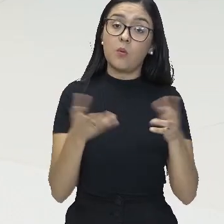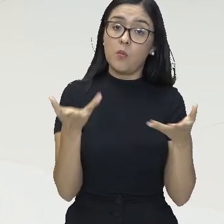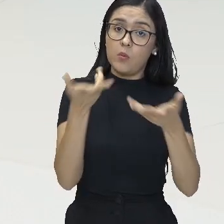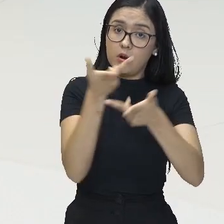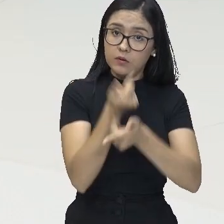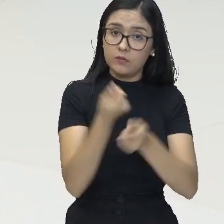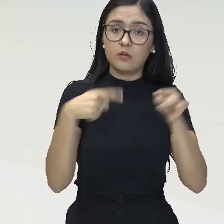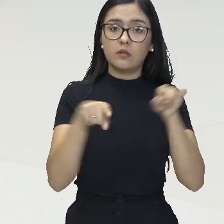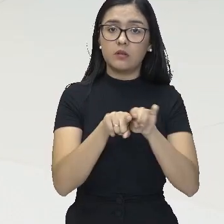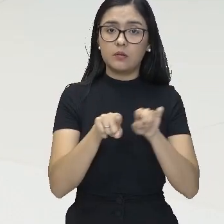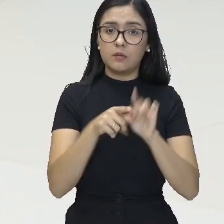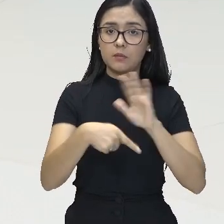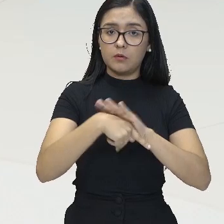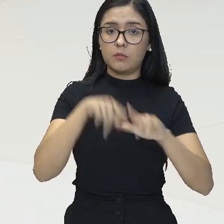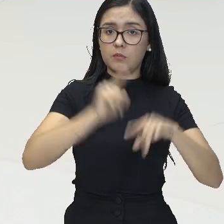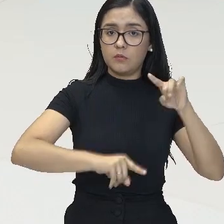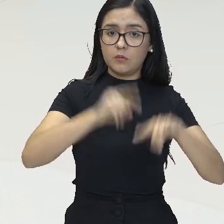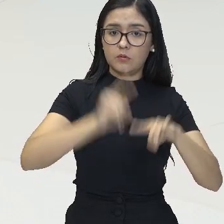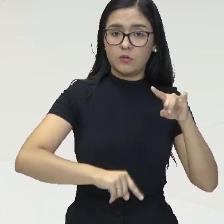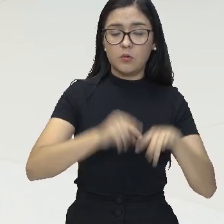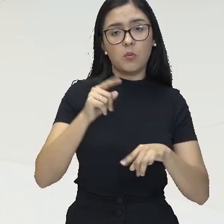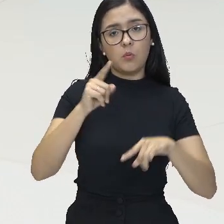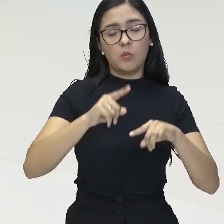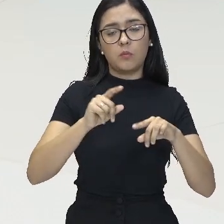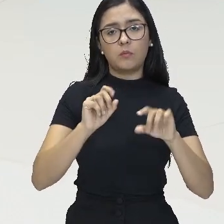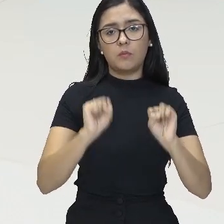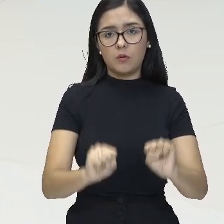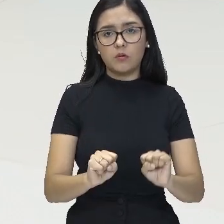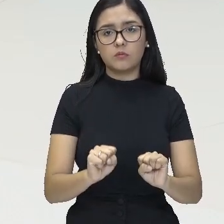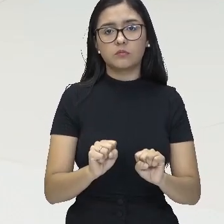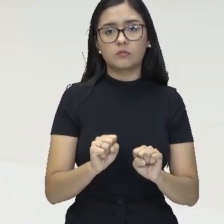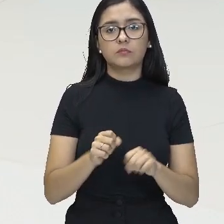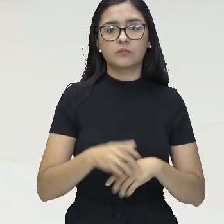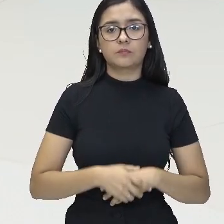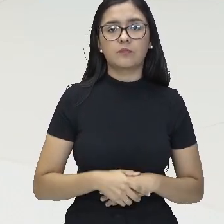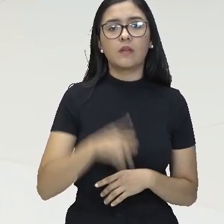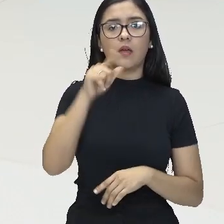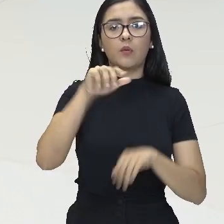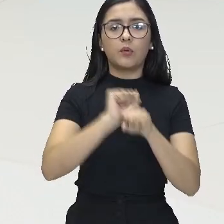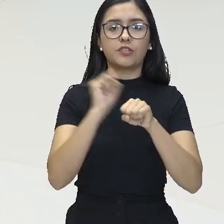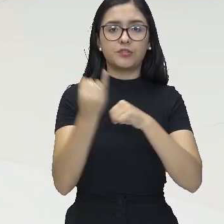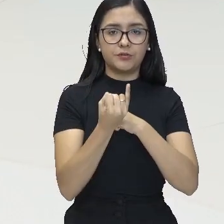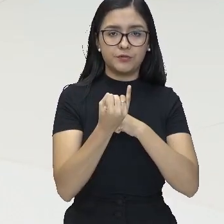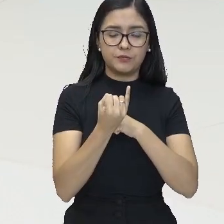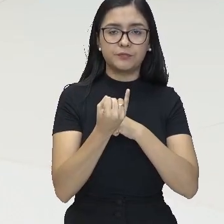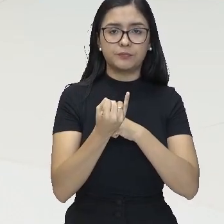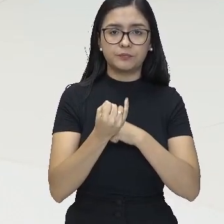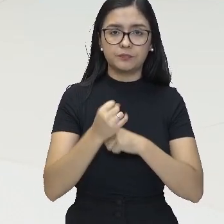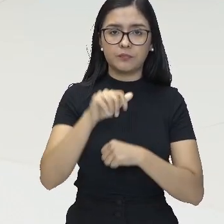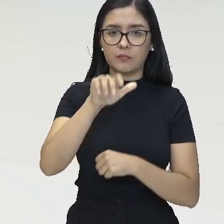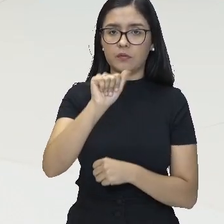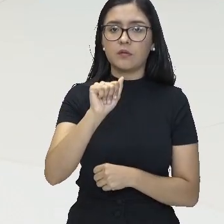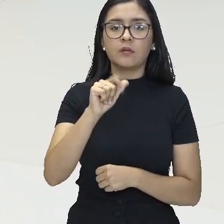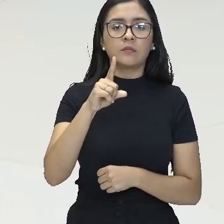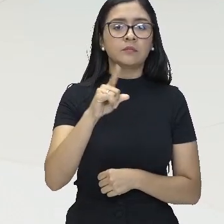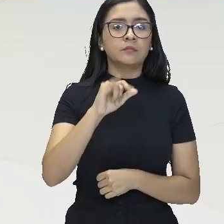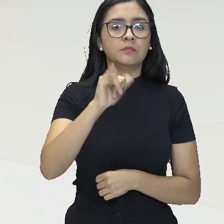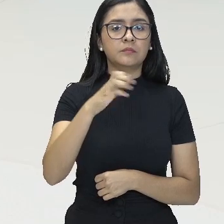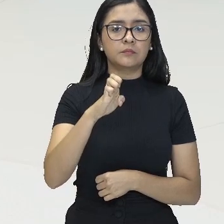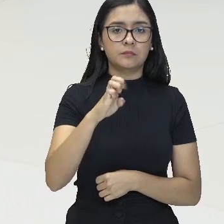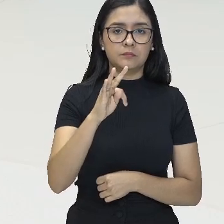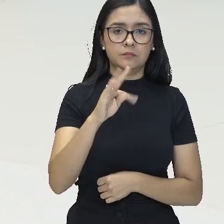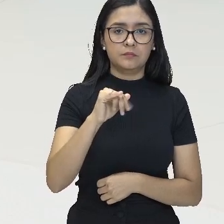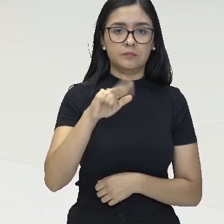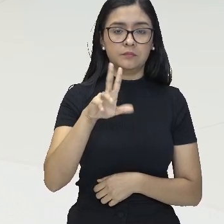qualificar um ser ou um objeto? É o adjetivo, né? Então, adjetivo,